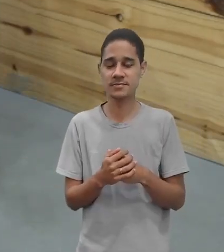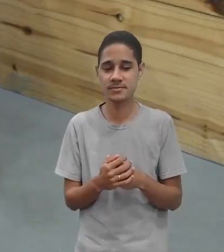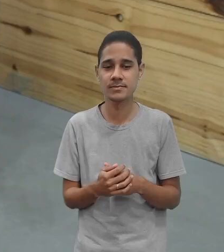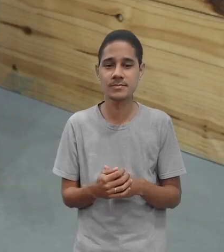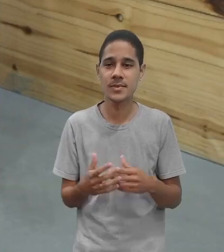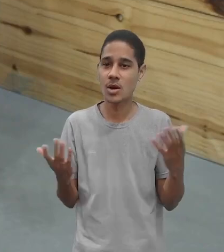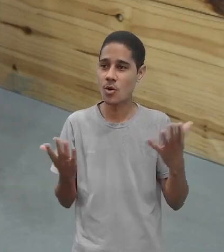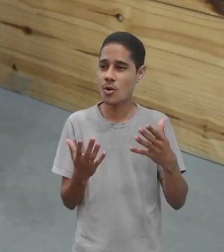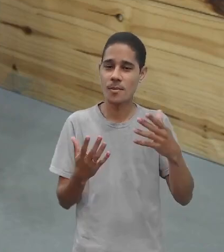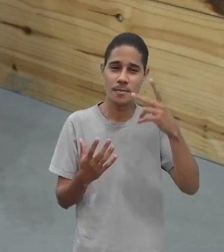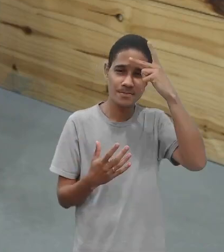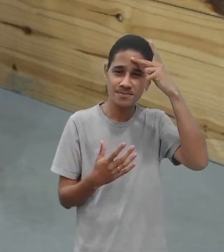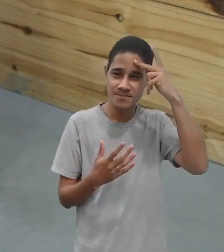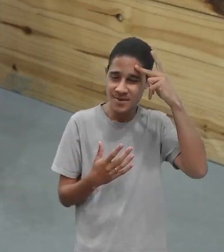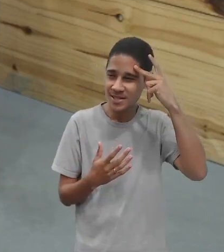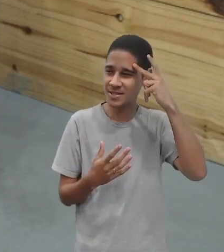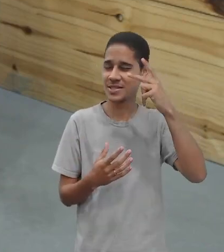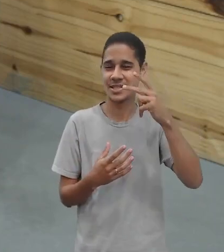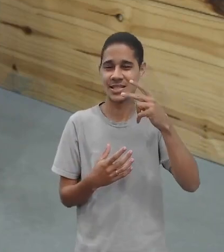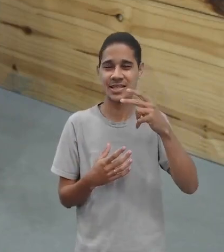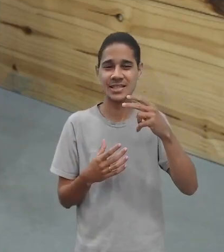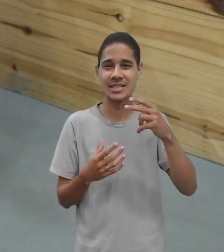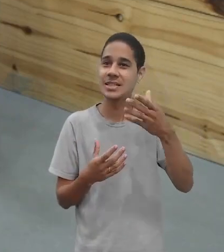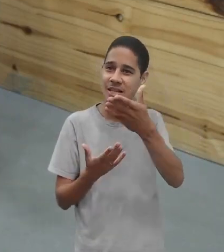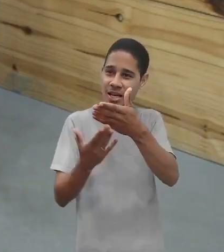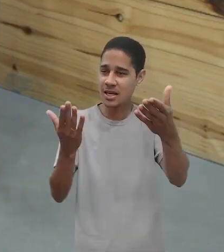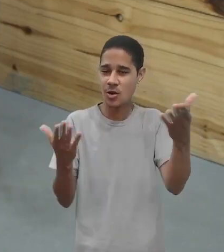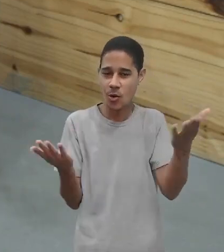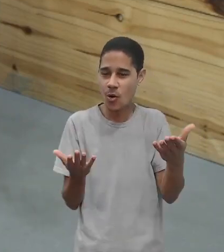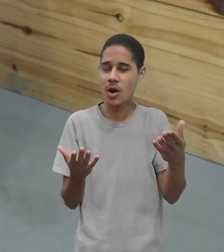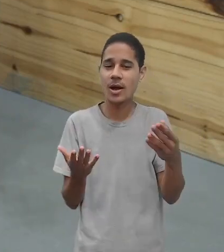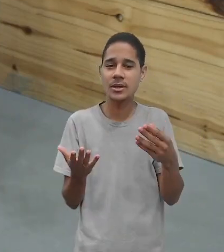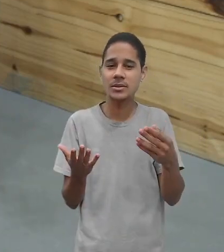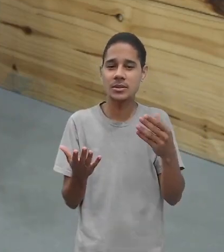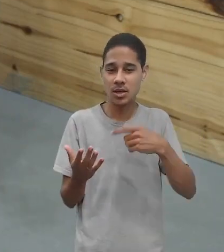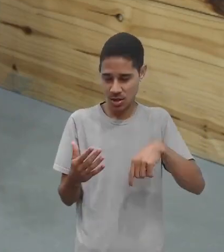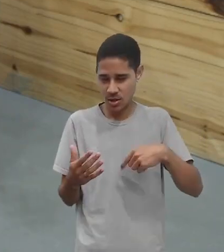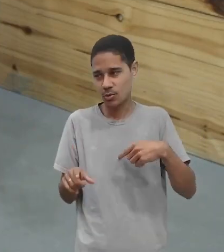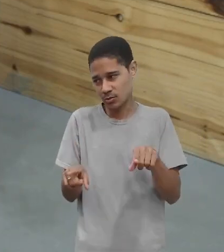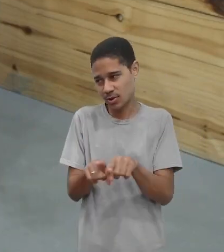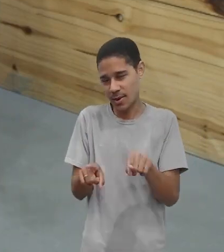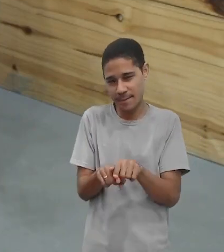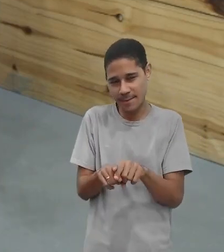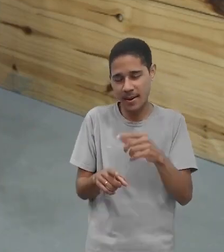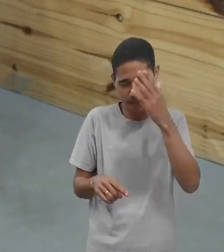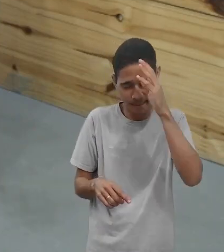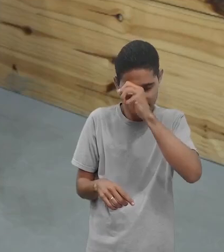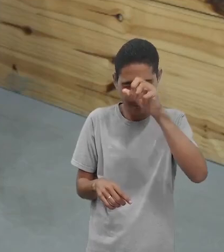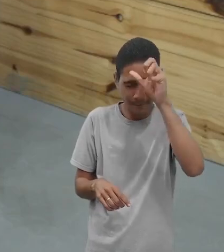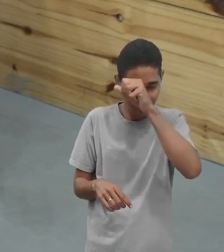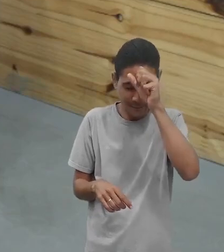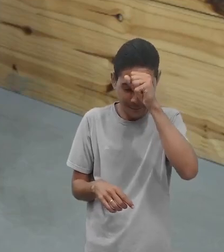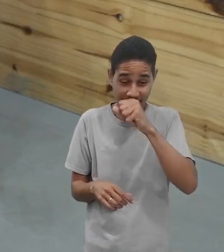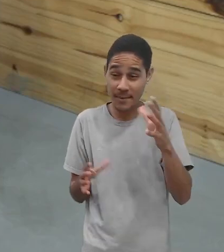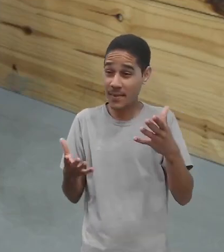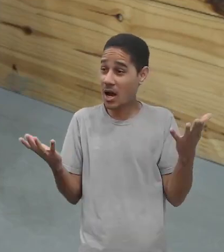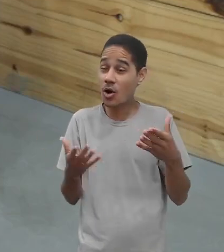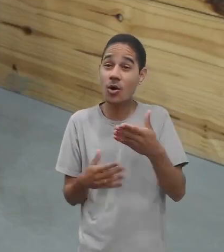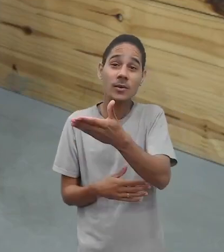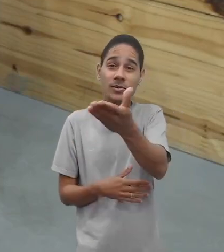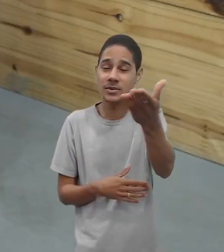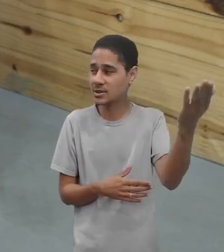Essa geração, a nova, a geração que está aí, a gente já está aprendendo também, eu já estou muito craque. Mas essa geração que está aí,